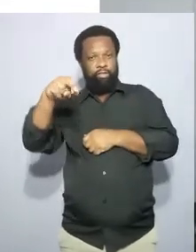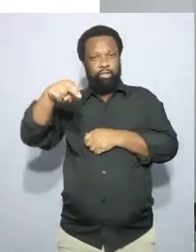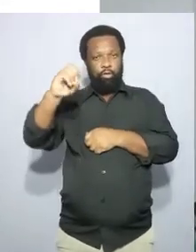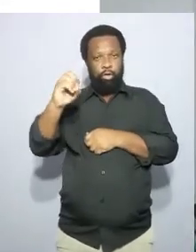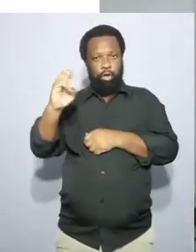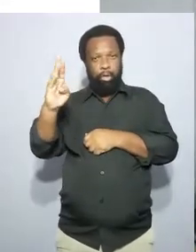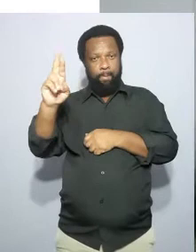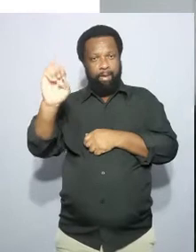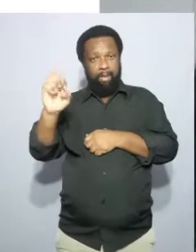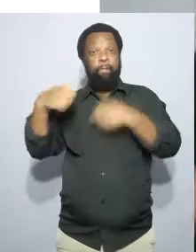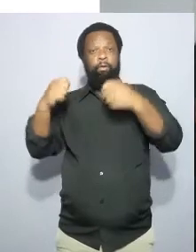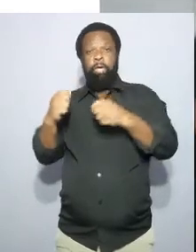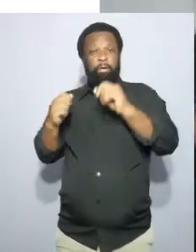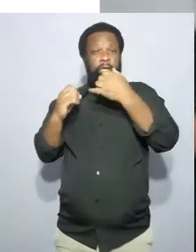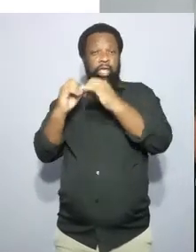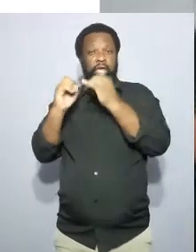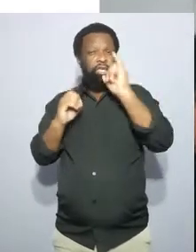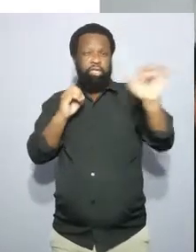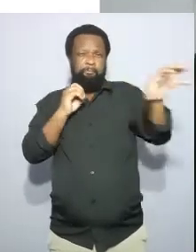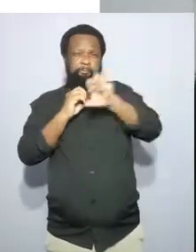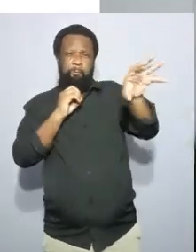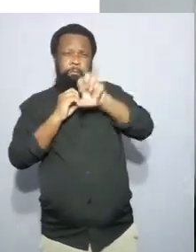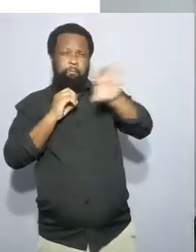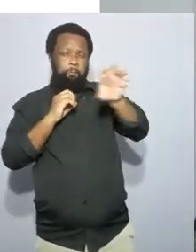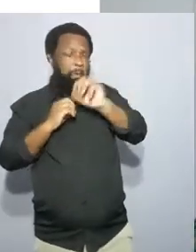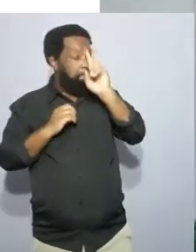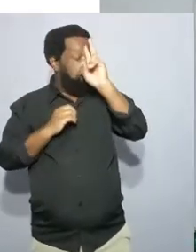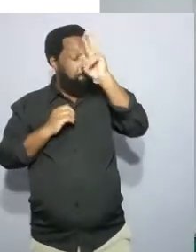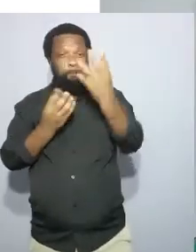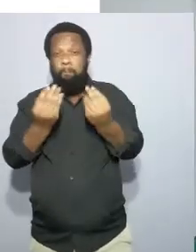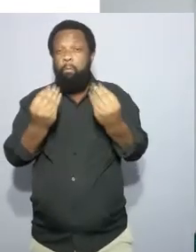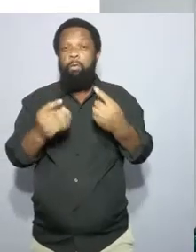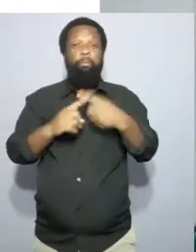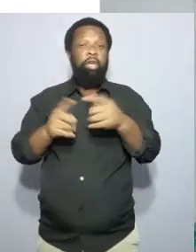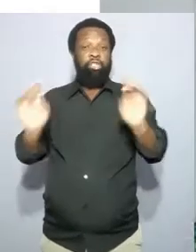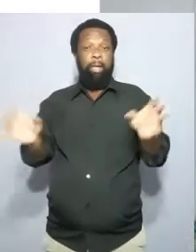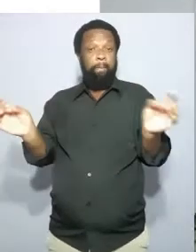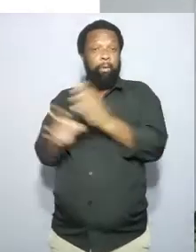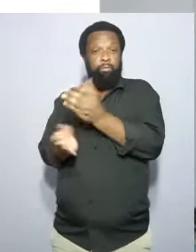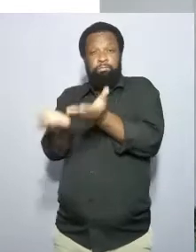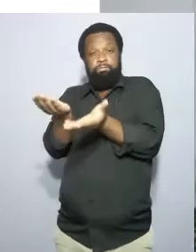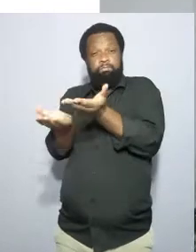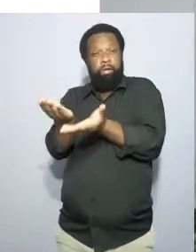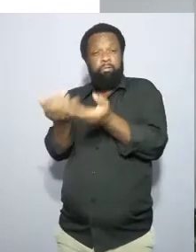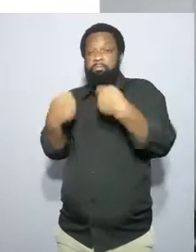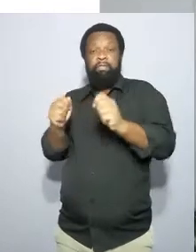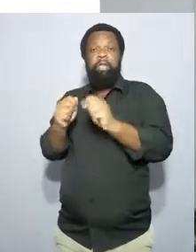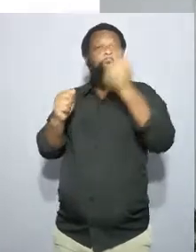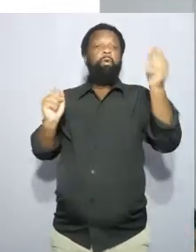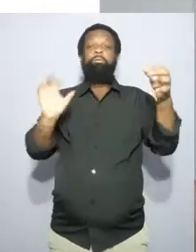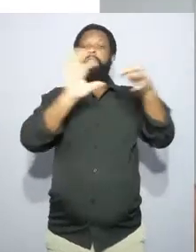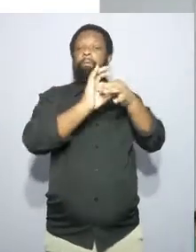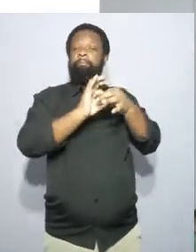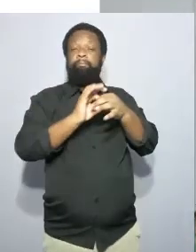para que esse elétron seja retirado, porque ele já está estável. Combinado? Então, lembrar disso, que